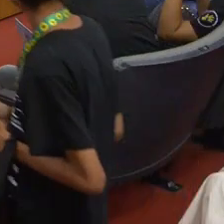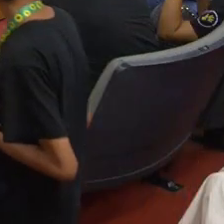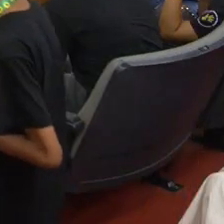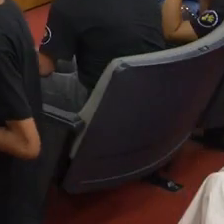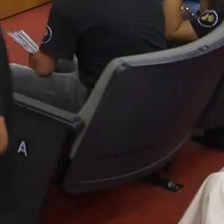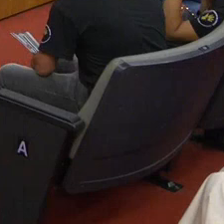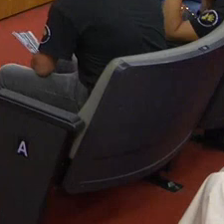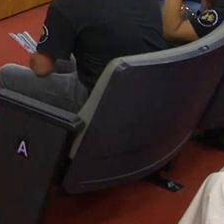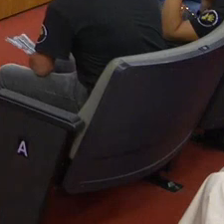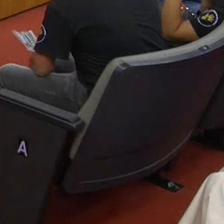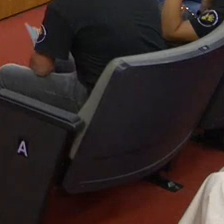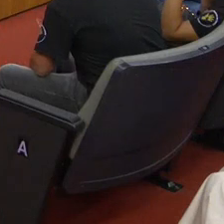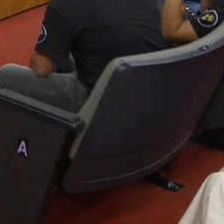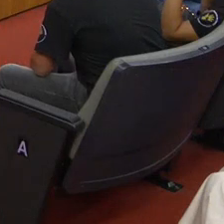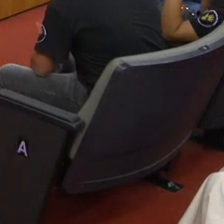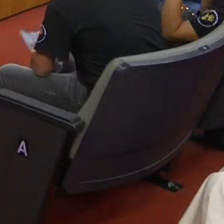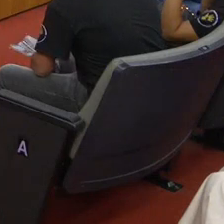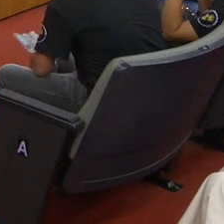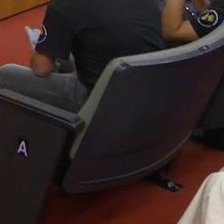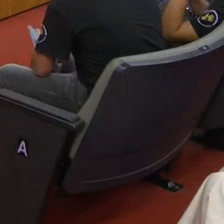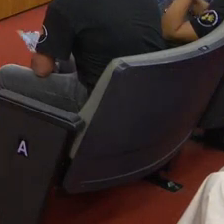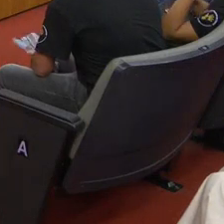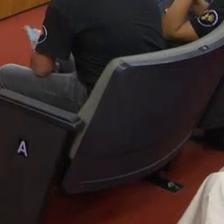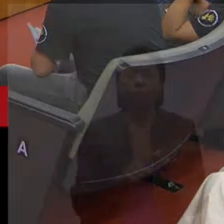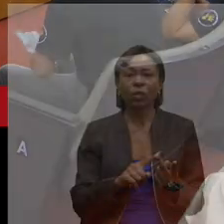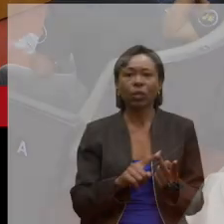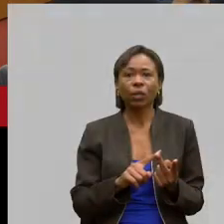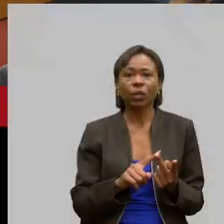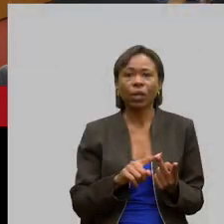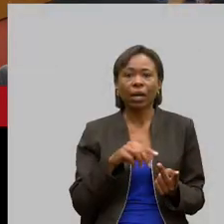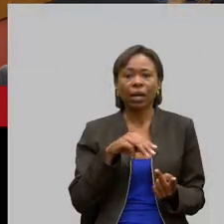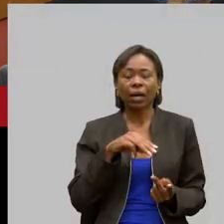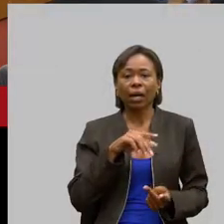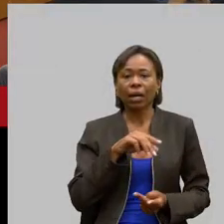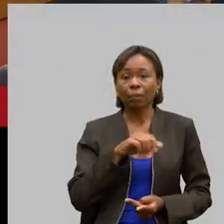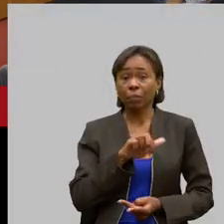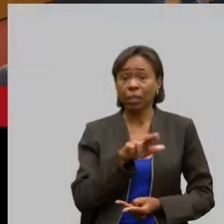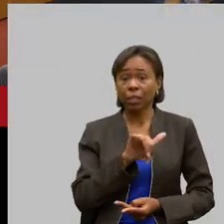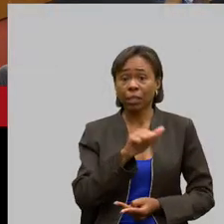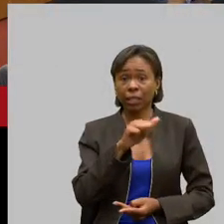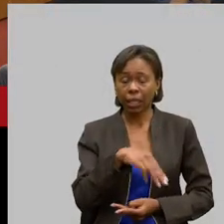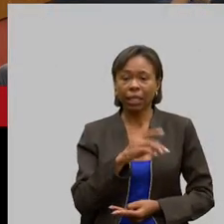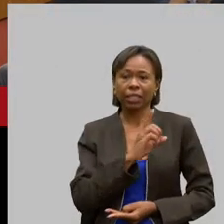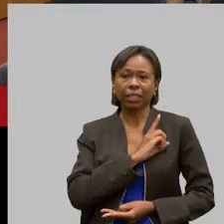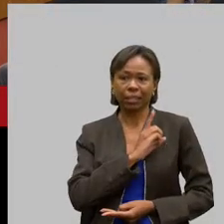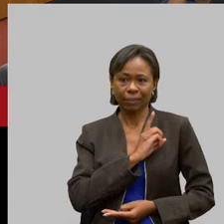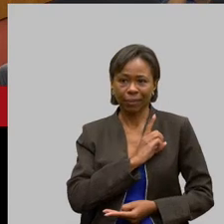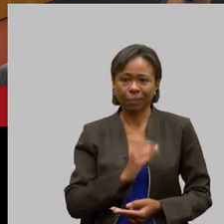do Cajuru e depois dela a vivia varenga da associação amiga de